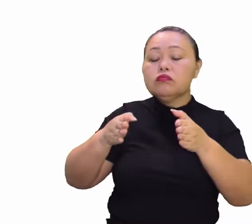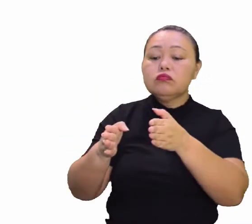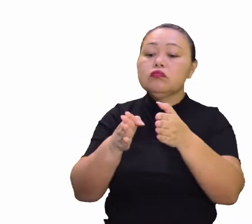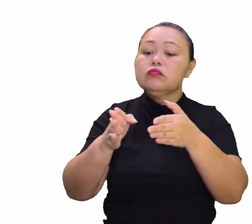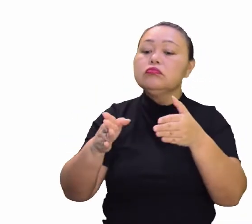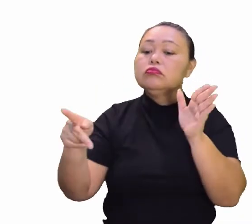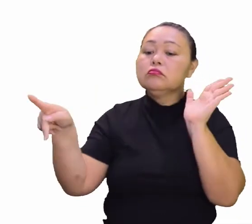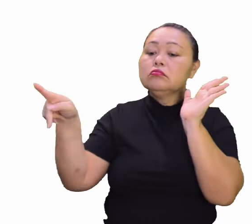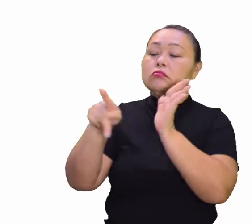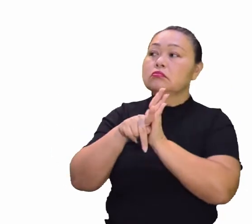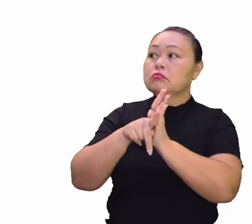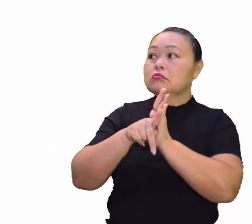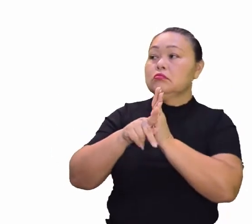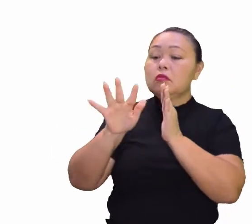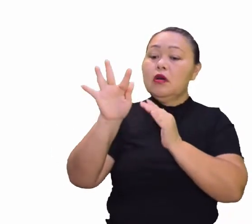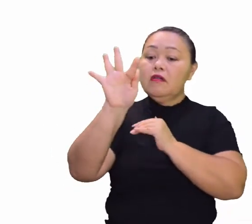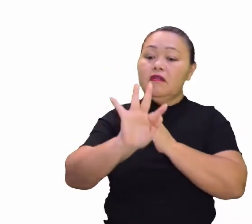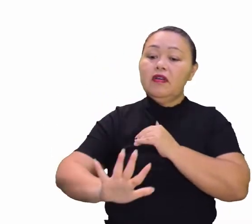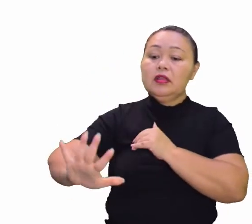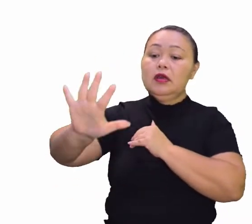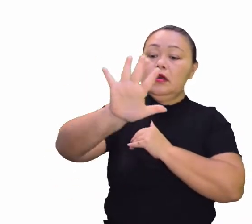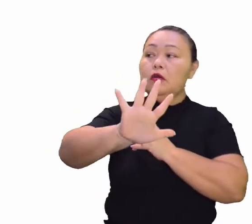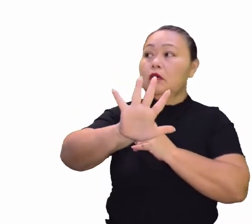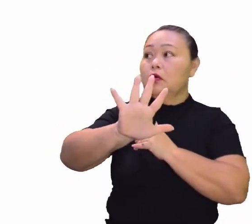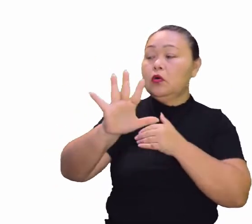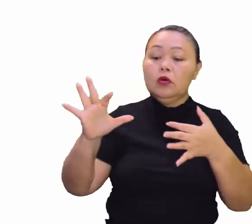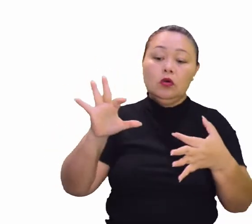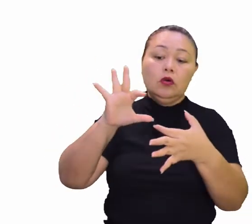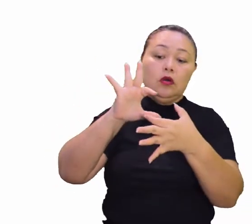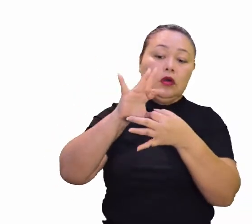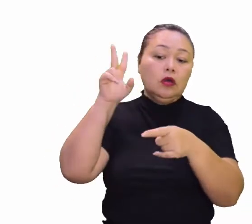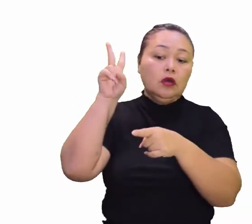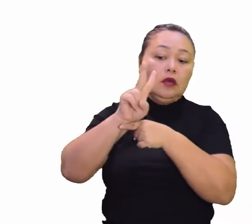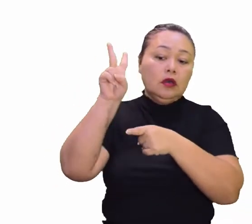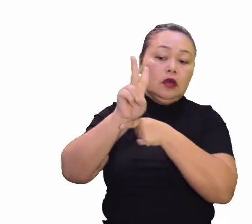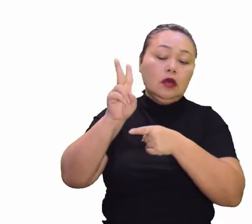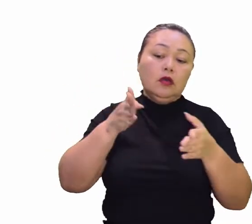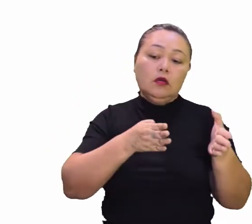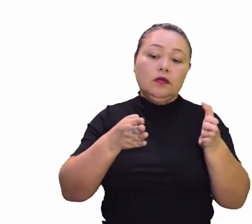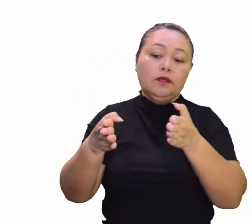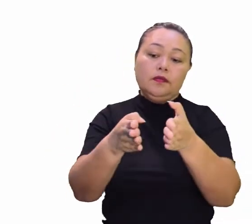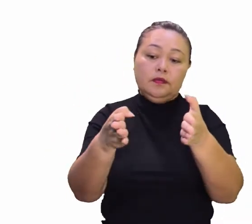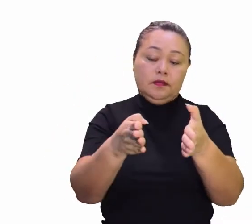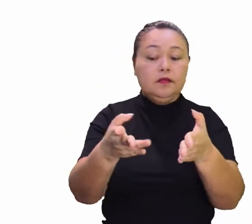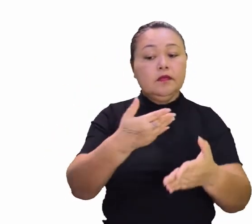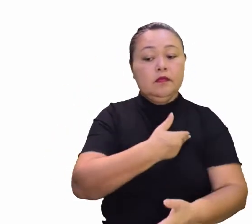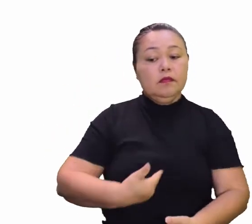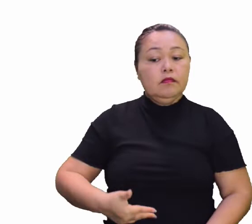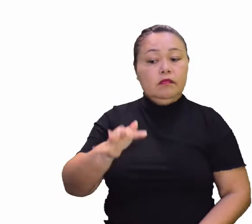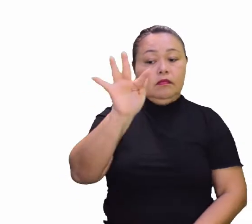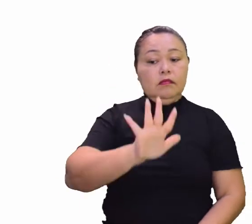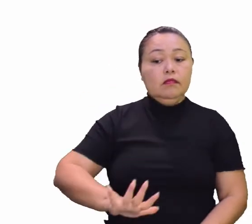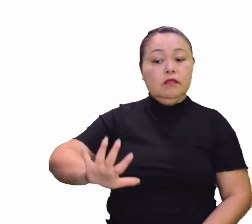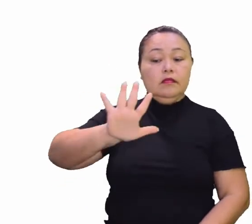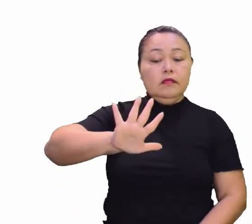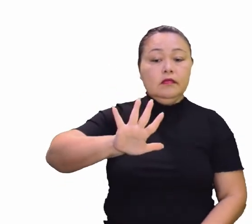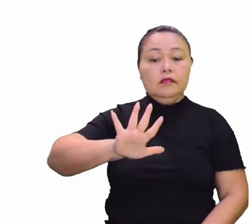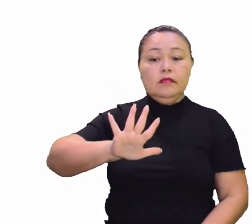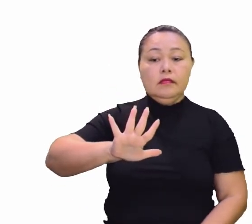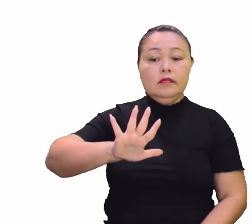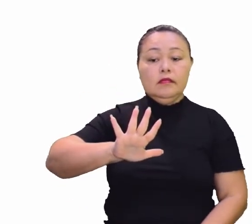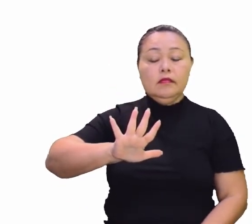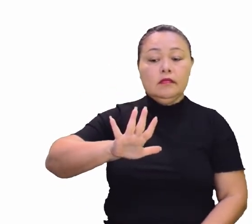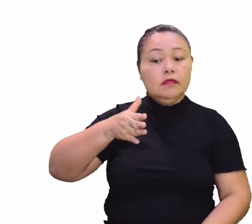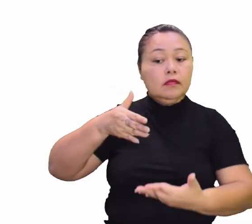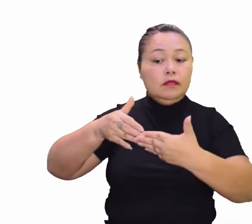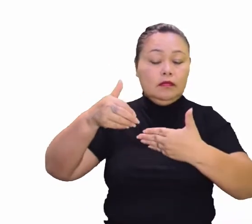tem domínio federal, ou seja, a União que cuida desse rio, governo federal. Ele é